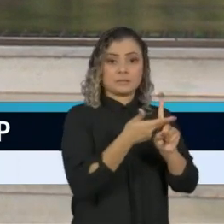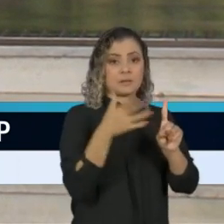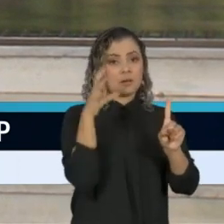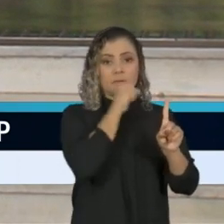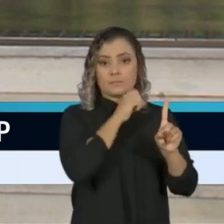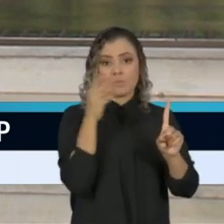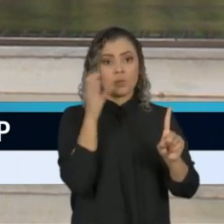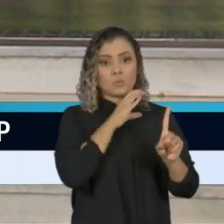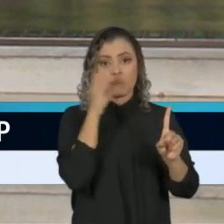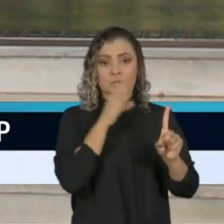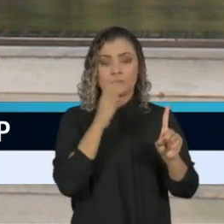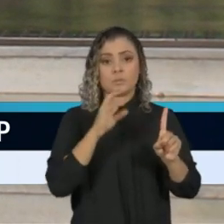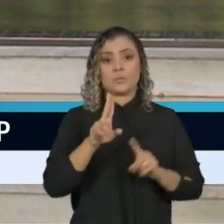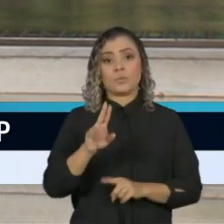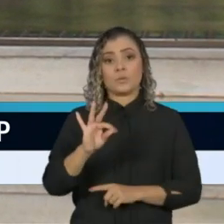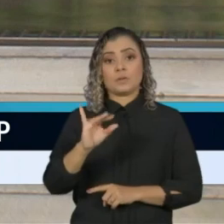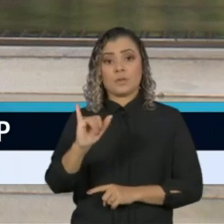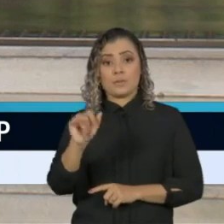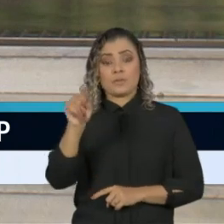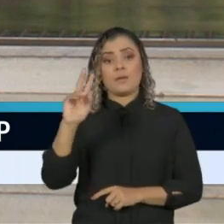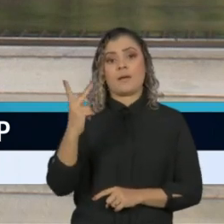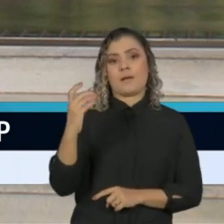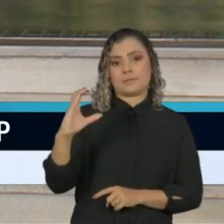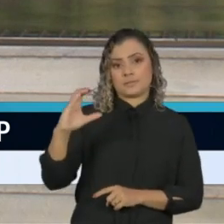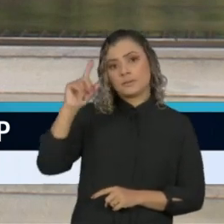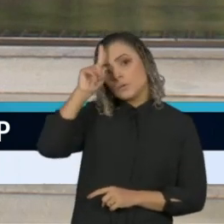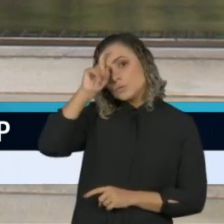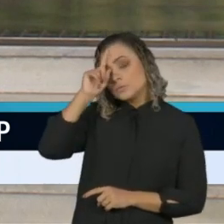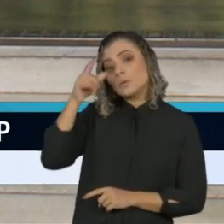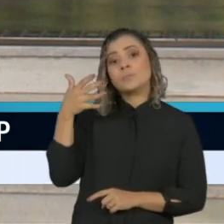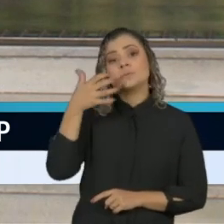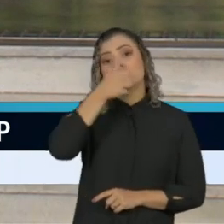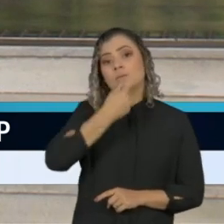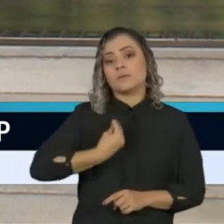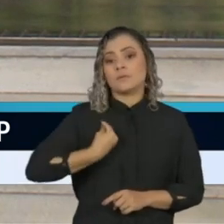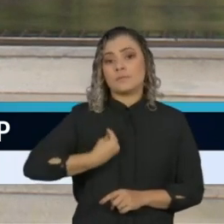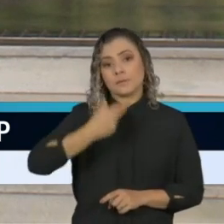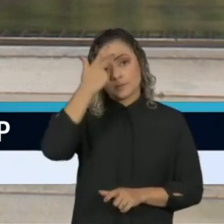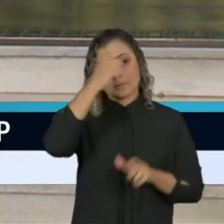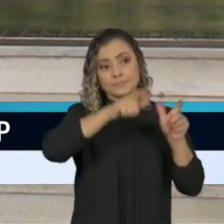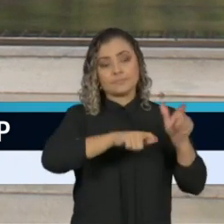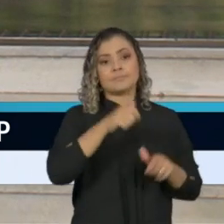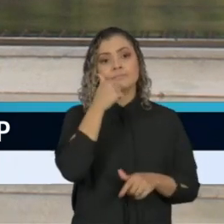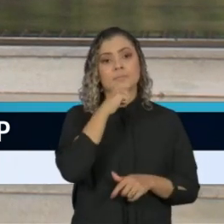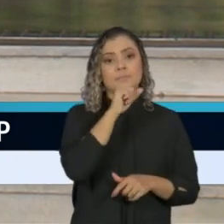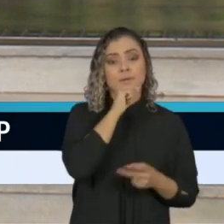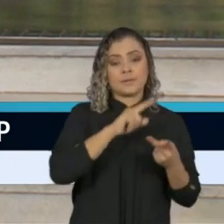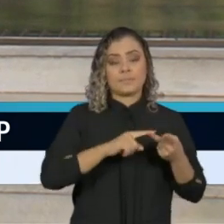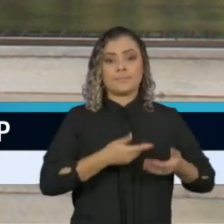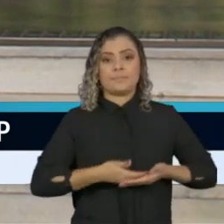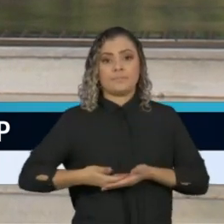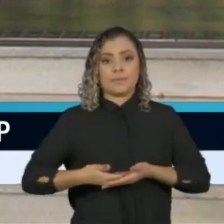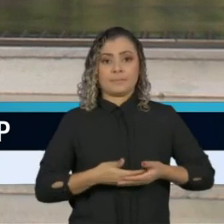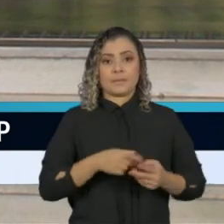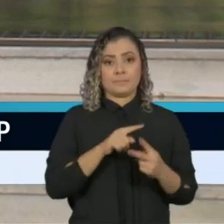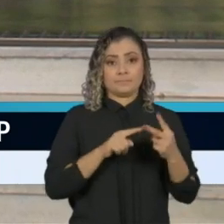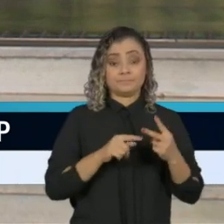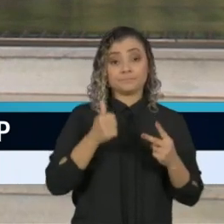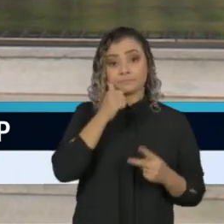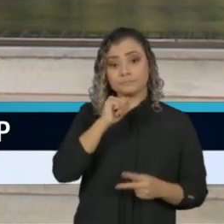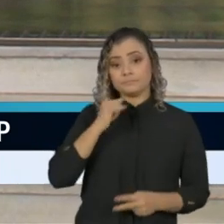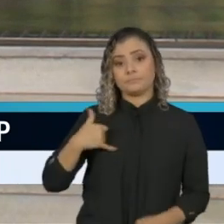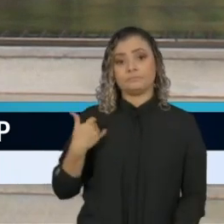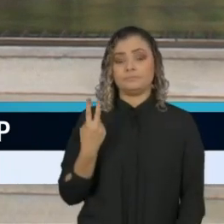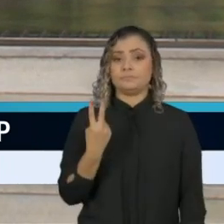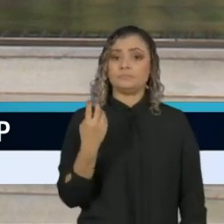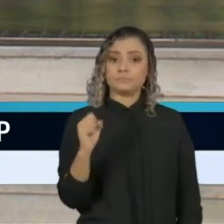UTI do Hospital das Clínicas para salvar a vida de uma mãe e de um bebê. A mãe de 28